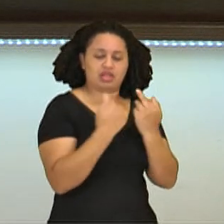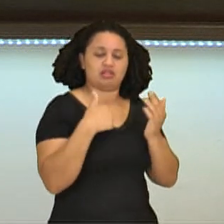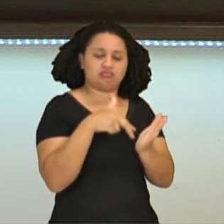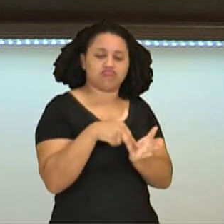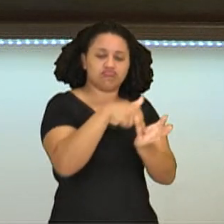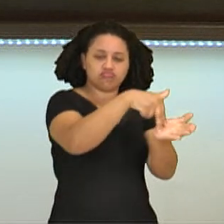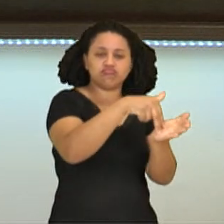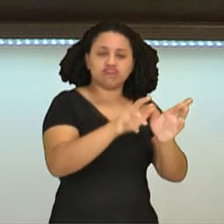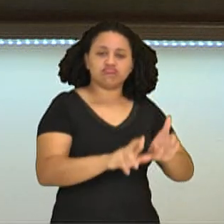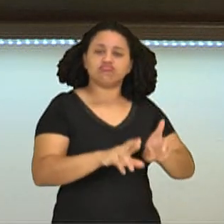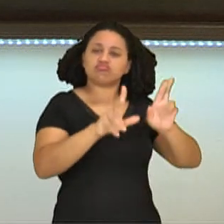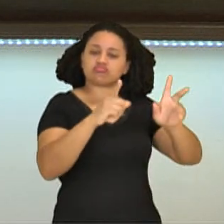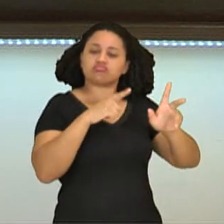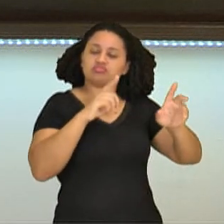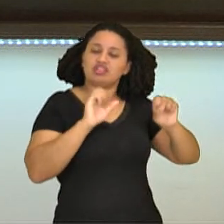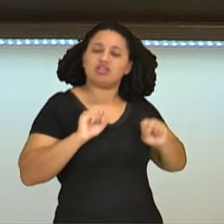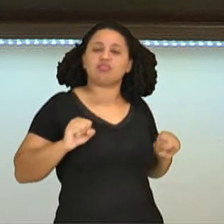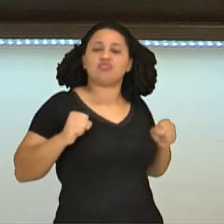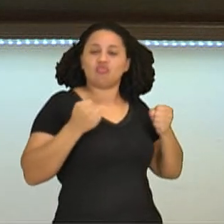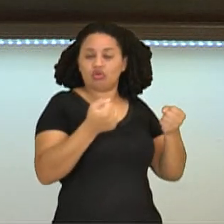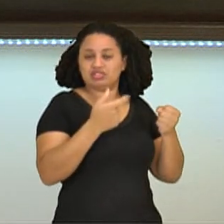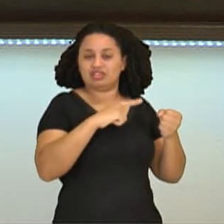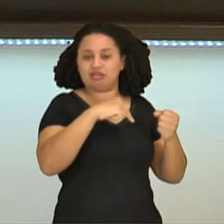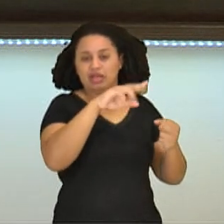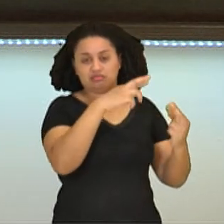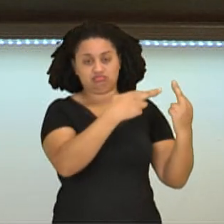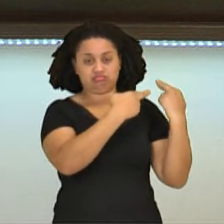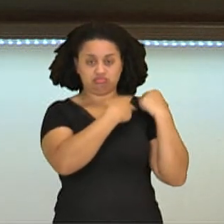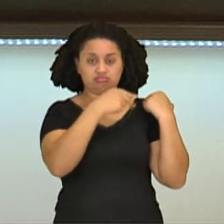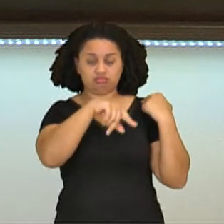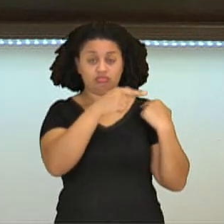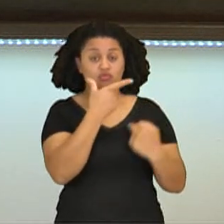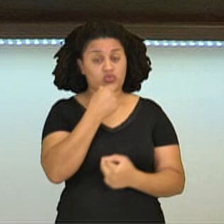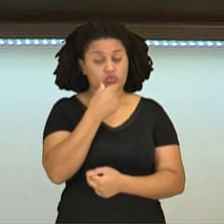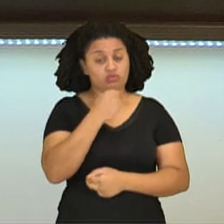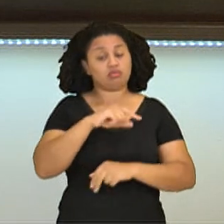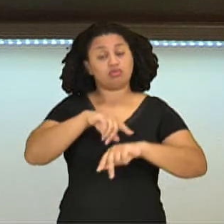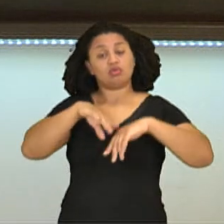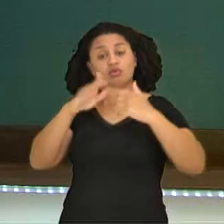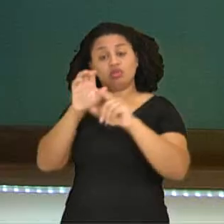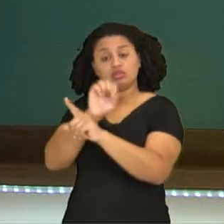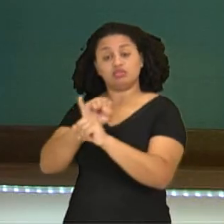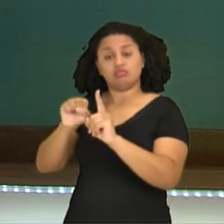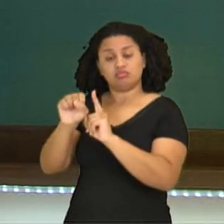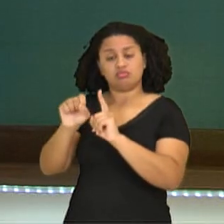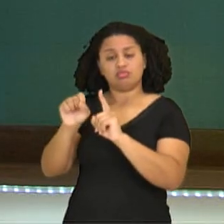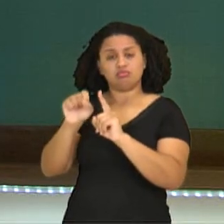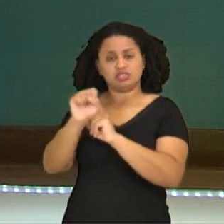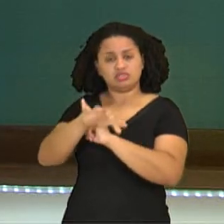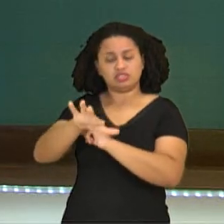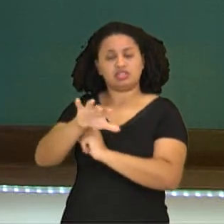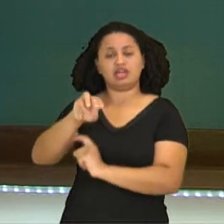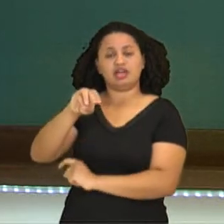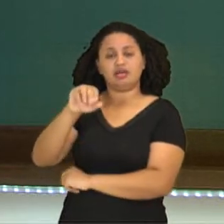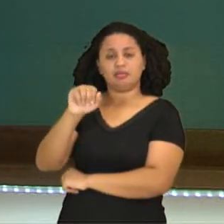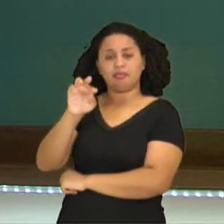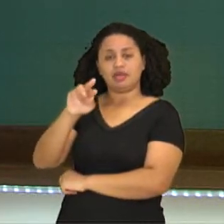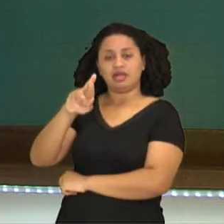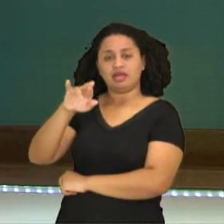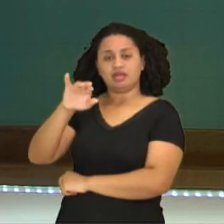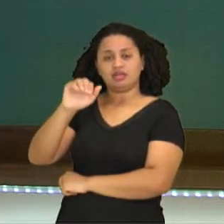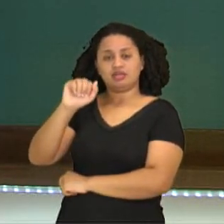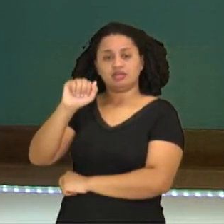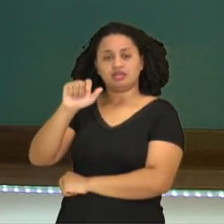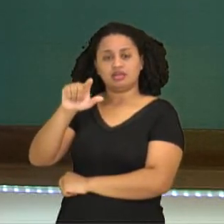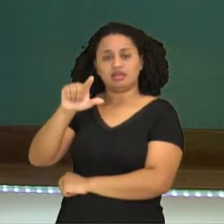força, uma responsabilidade maior para o homem. Quando falamos em uma sociedade matriarcal, significa que a